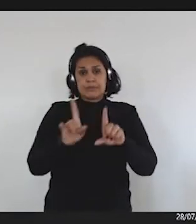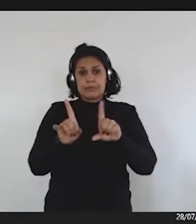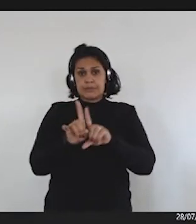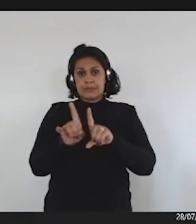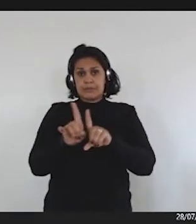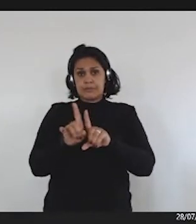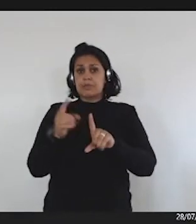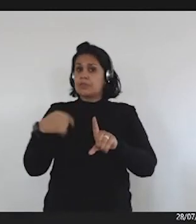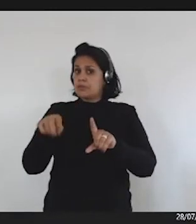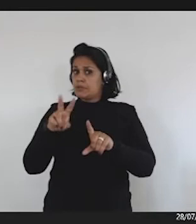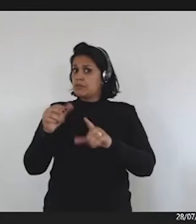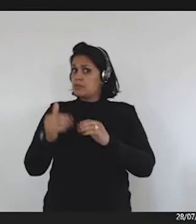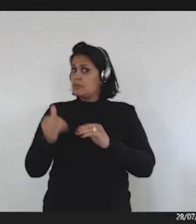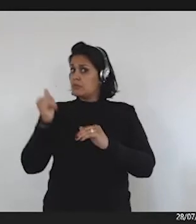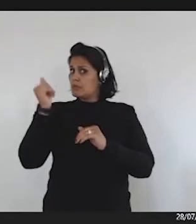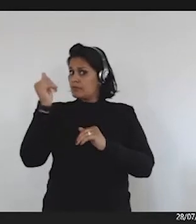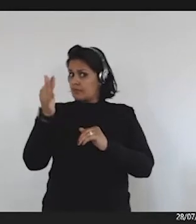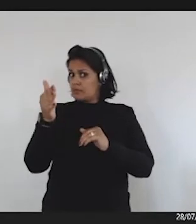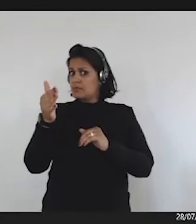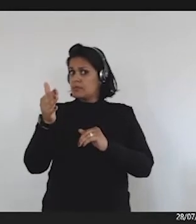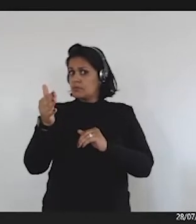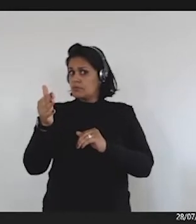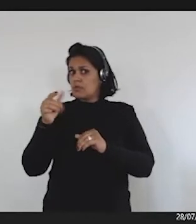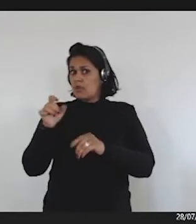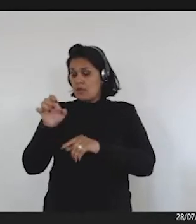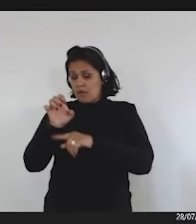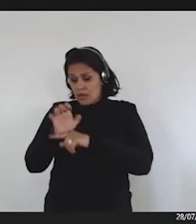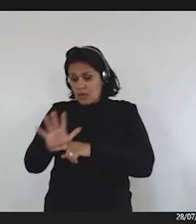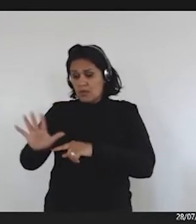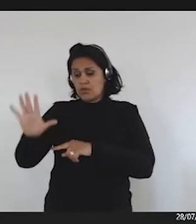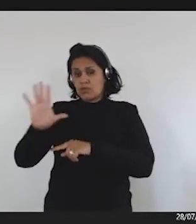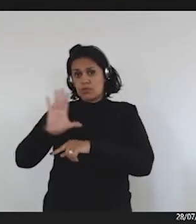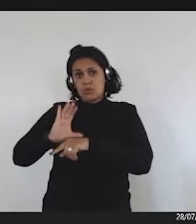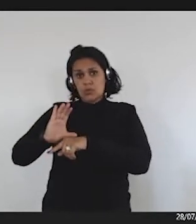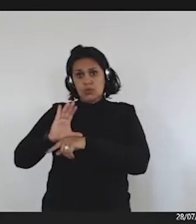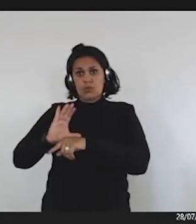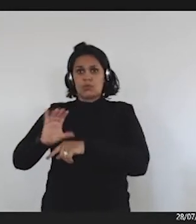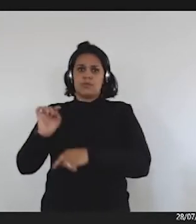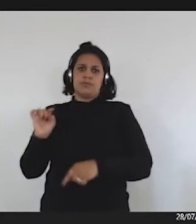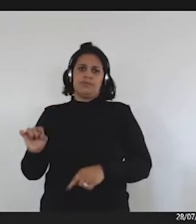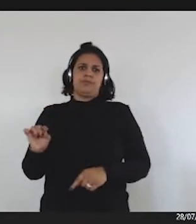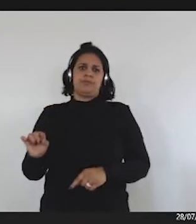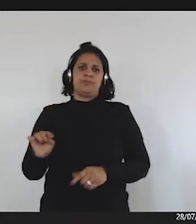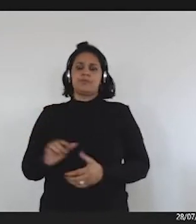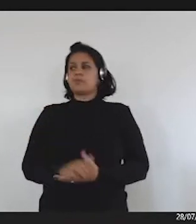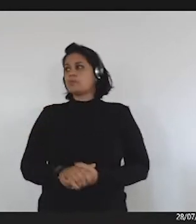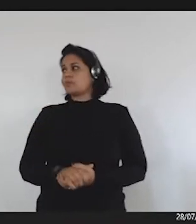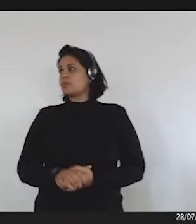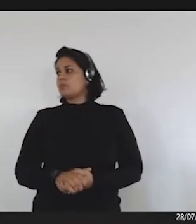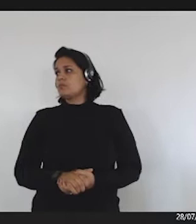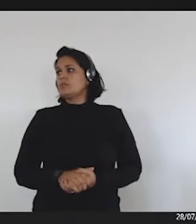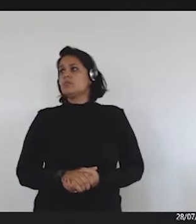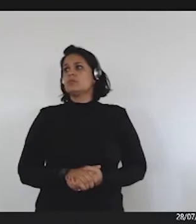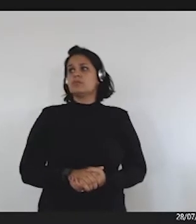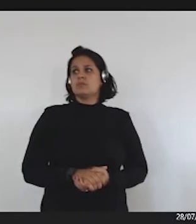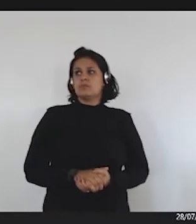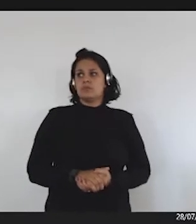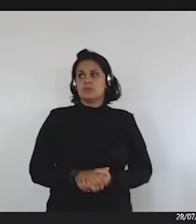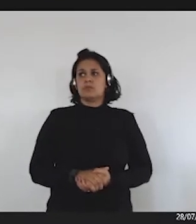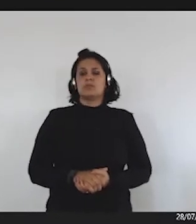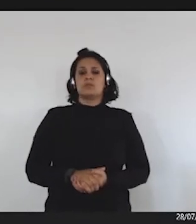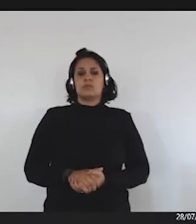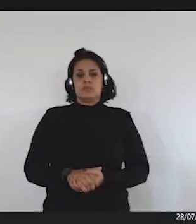vamos além do Estado constitucional democrático de direito. A nova lei,